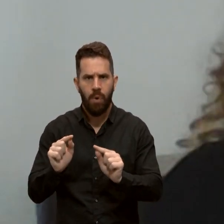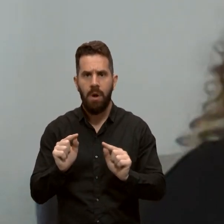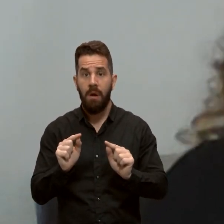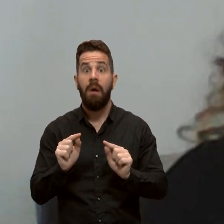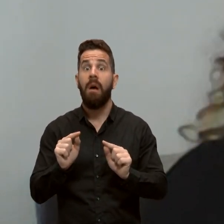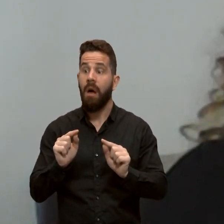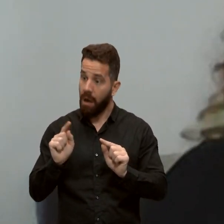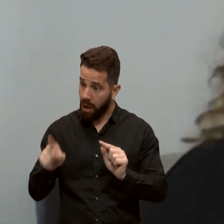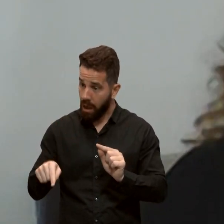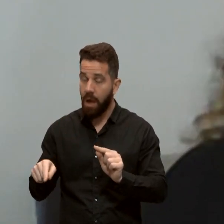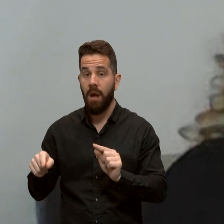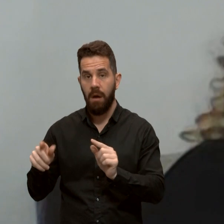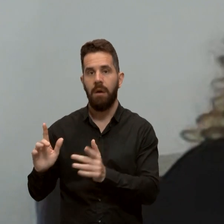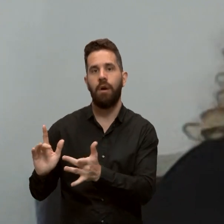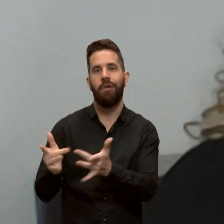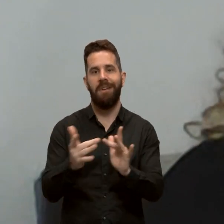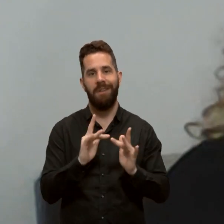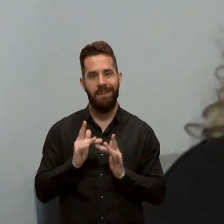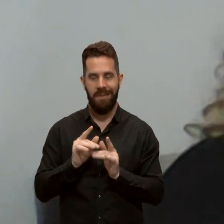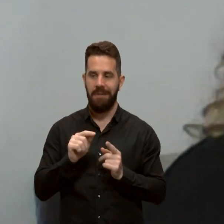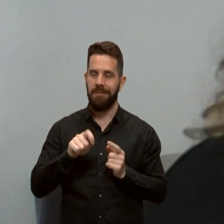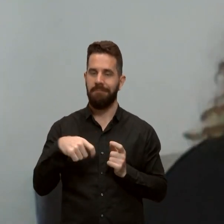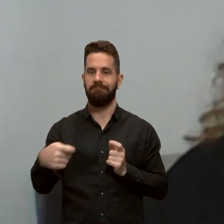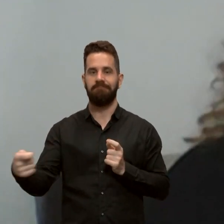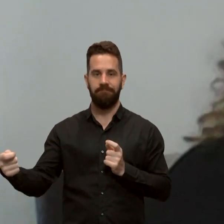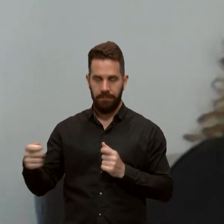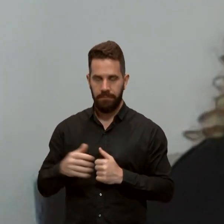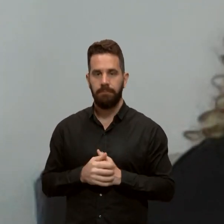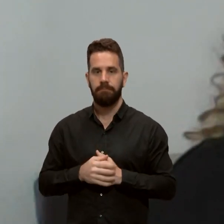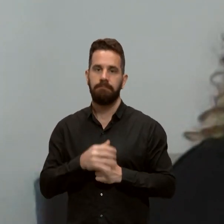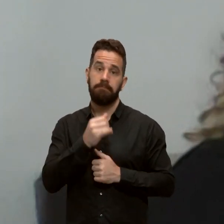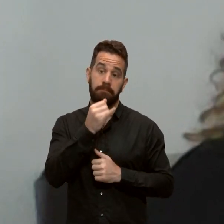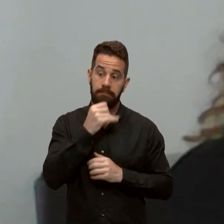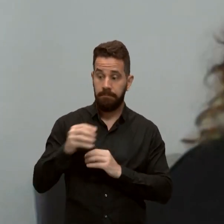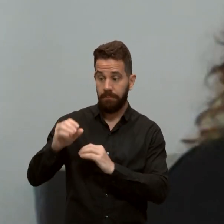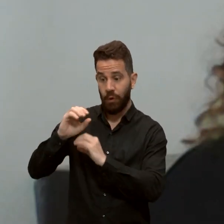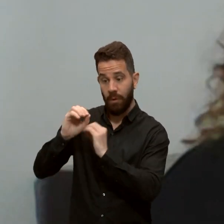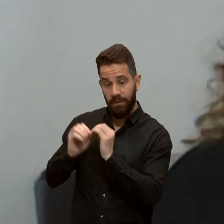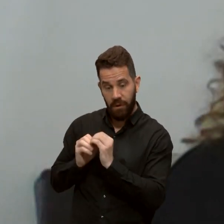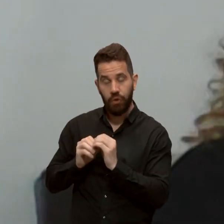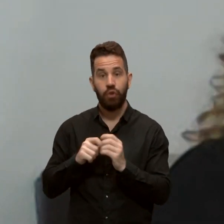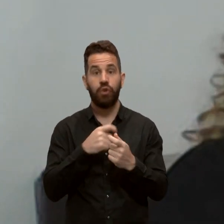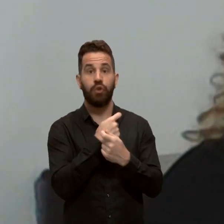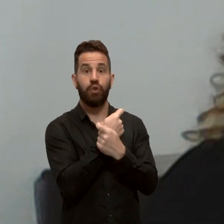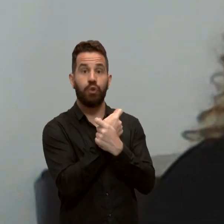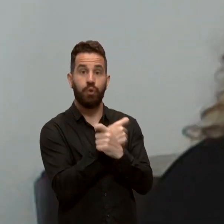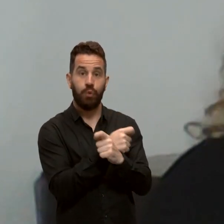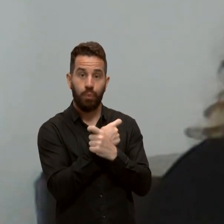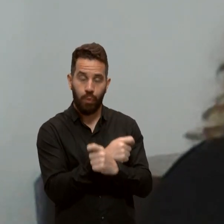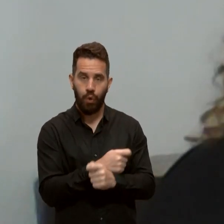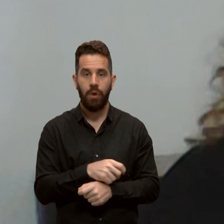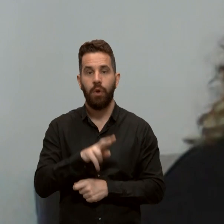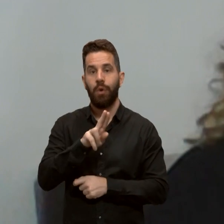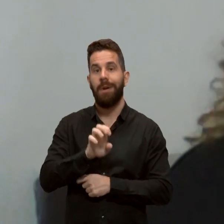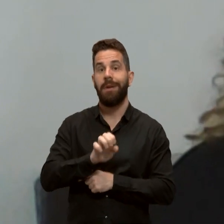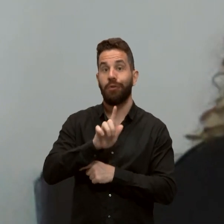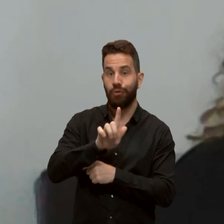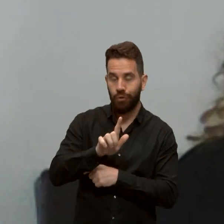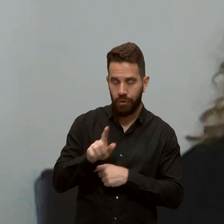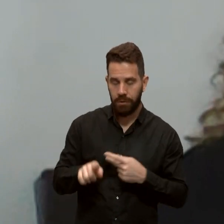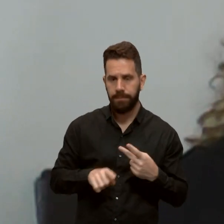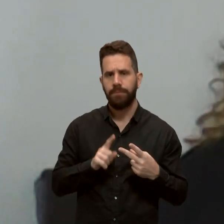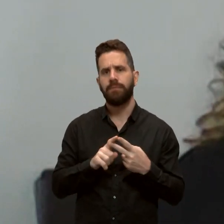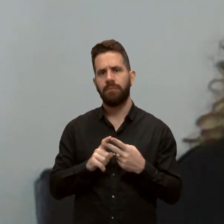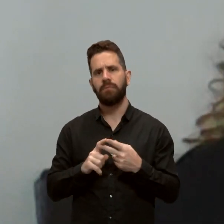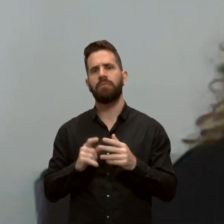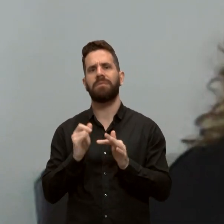né? E nisso a UFG, a PUC Goiás e gradativamente a UEG, o Instituto Federal do qual eu